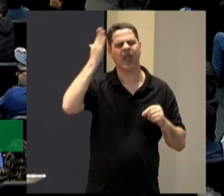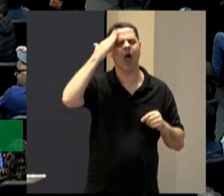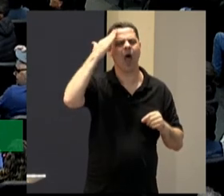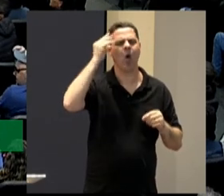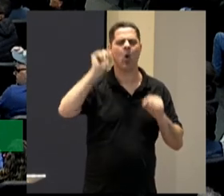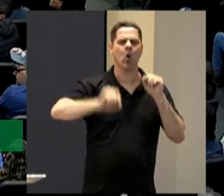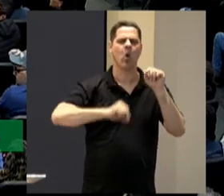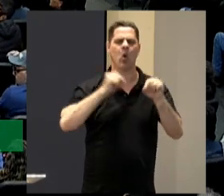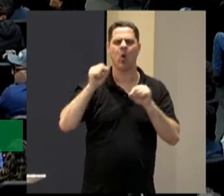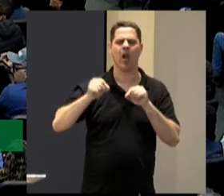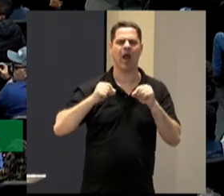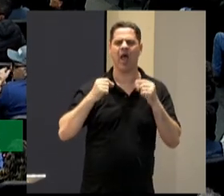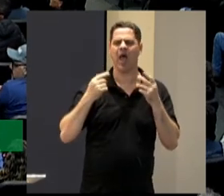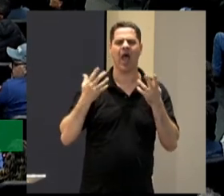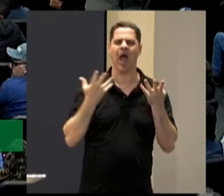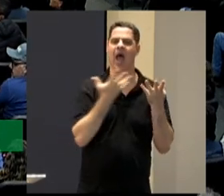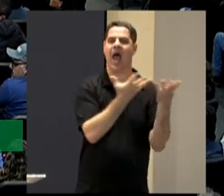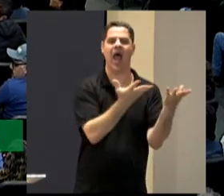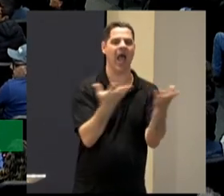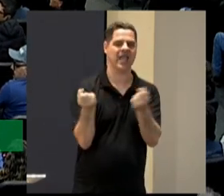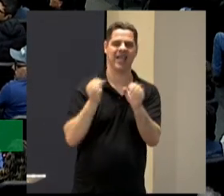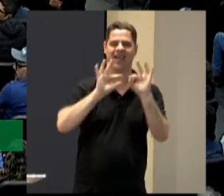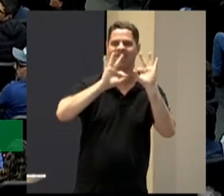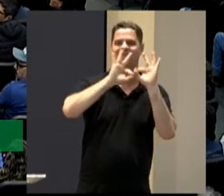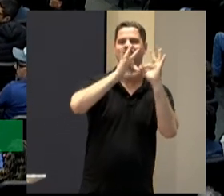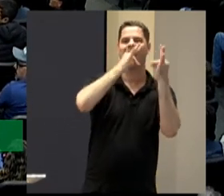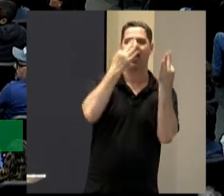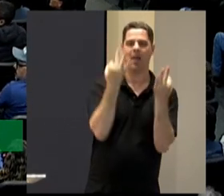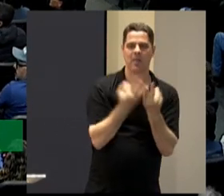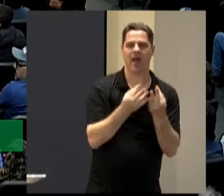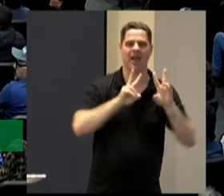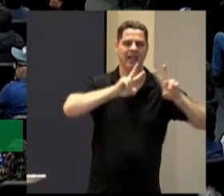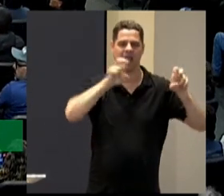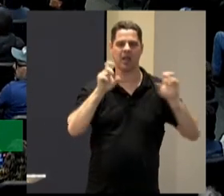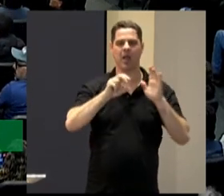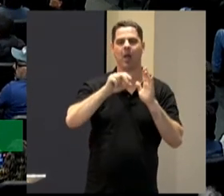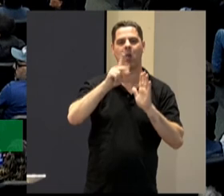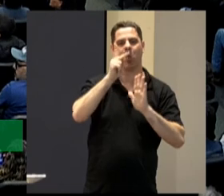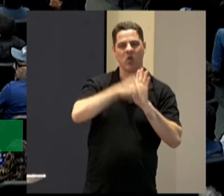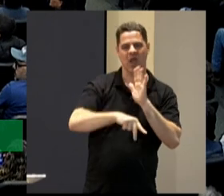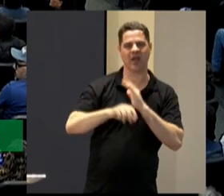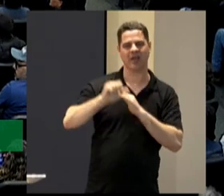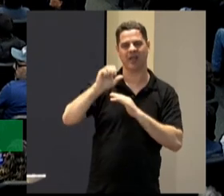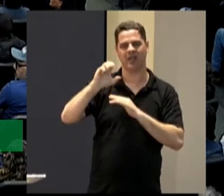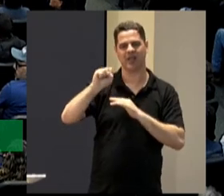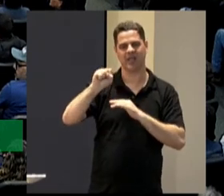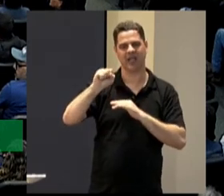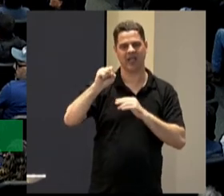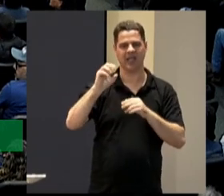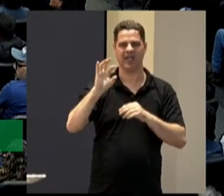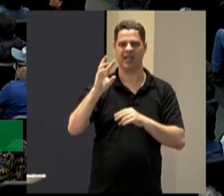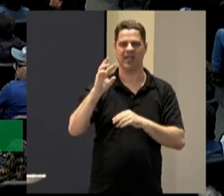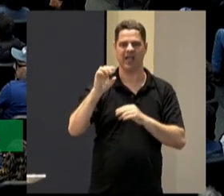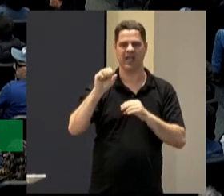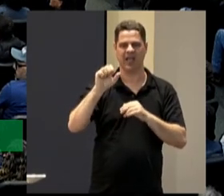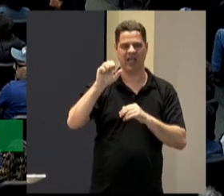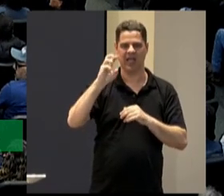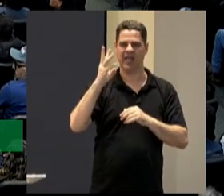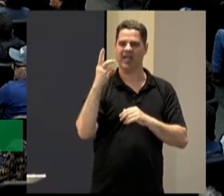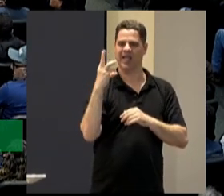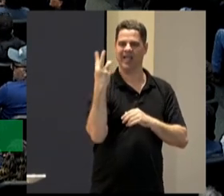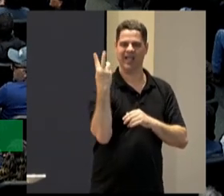qual que foi a aceitabilidade das famílias em relação ao projeto na escola, porque a gente sabe que ainda existe muita